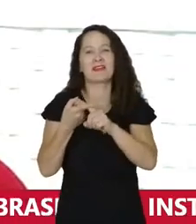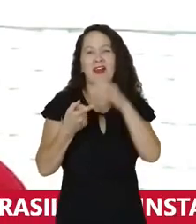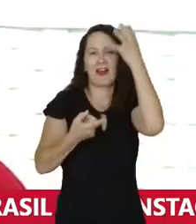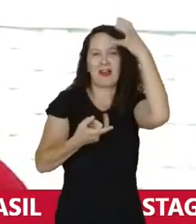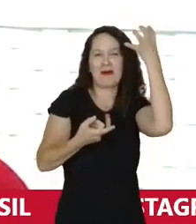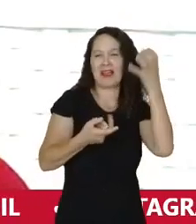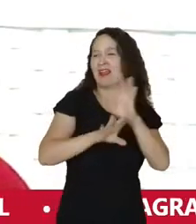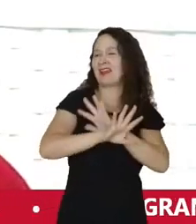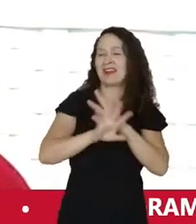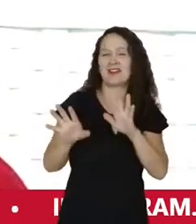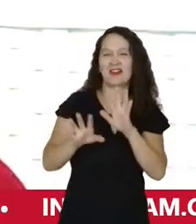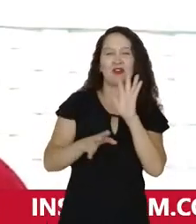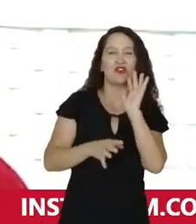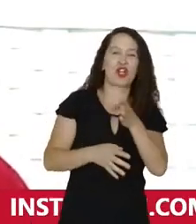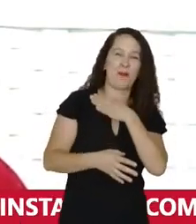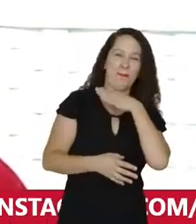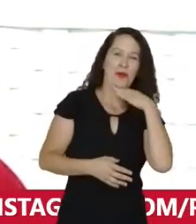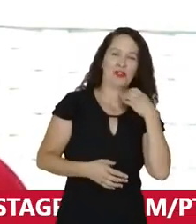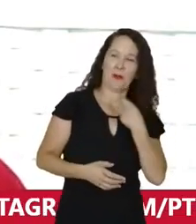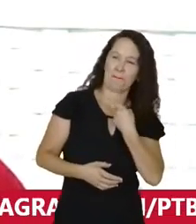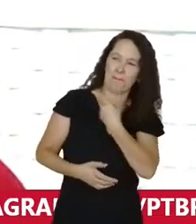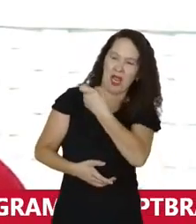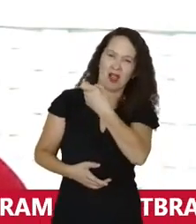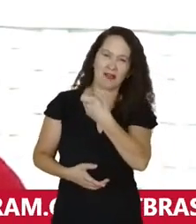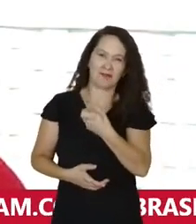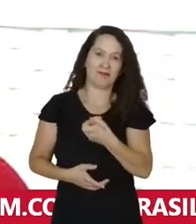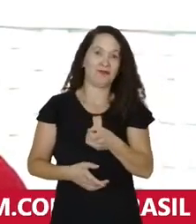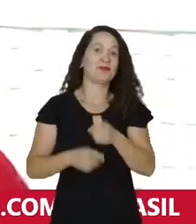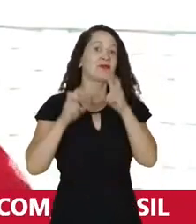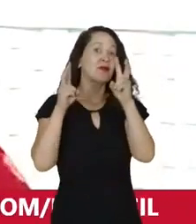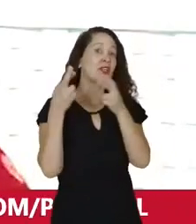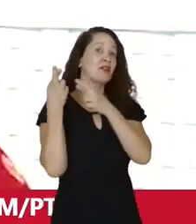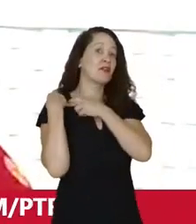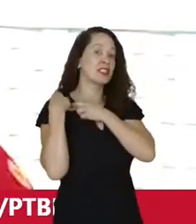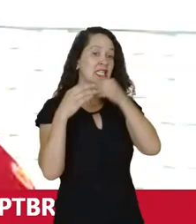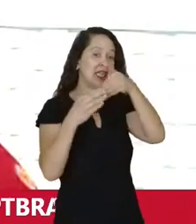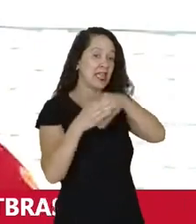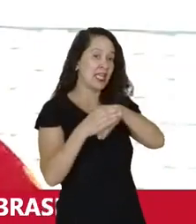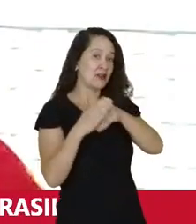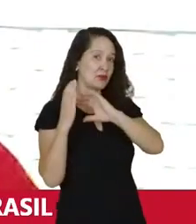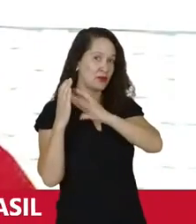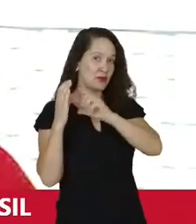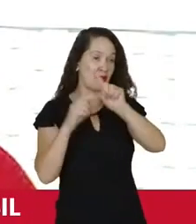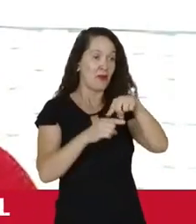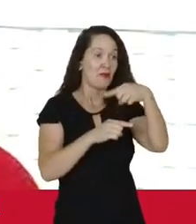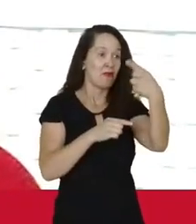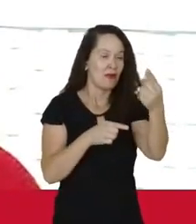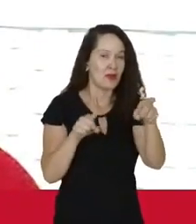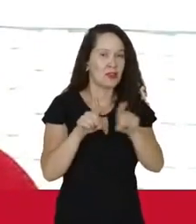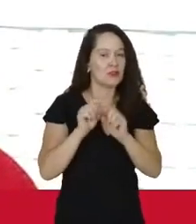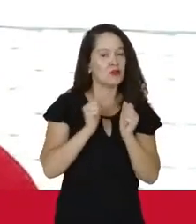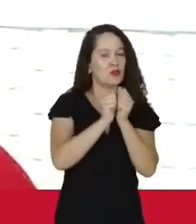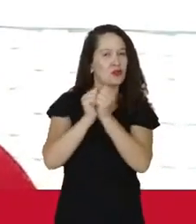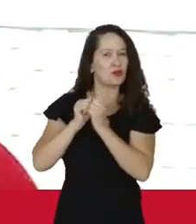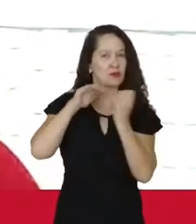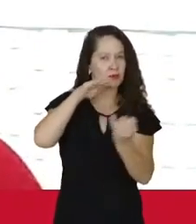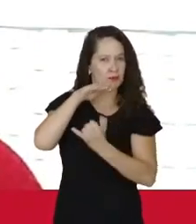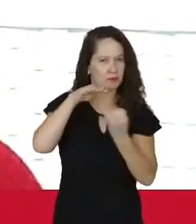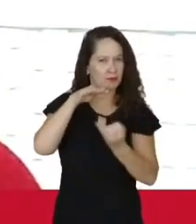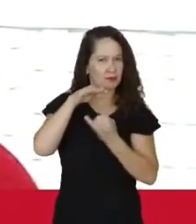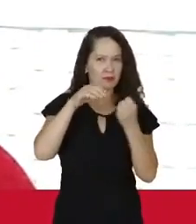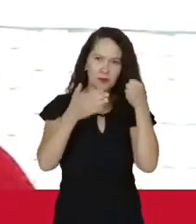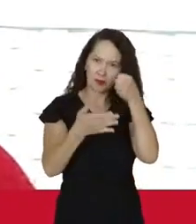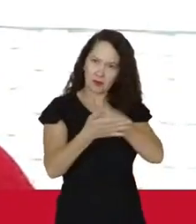logo executada. Então é sobre isso, é uma responsabilidade dentro e fora dos partidos, junto às instituições,